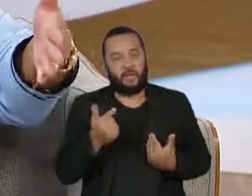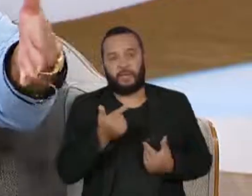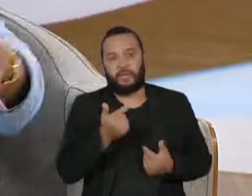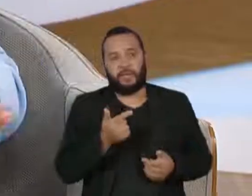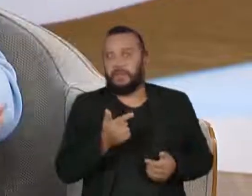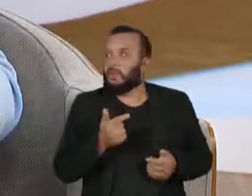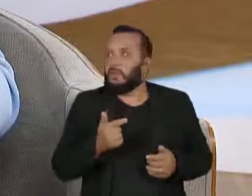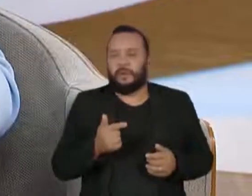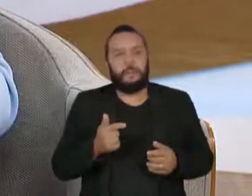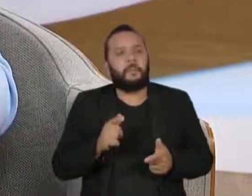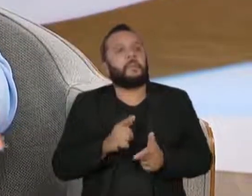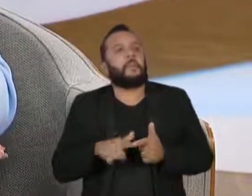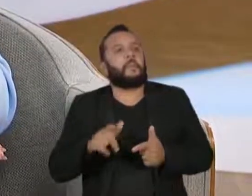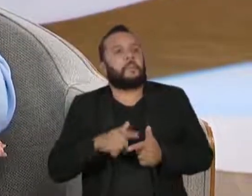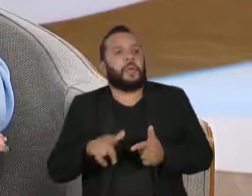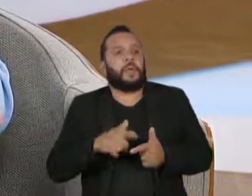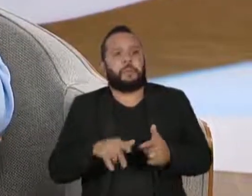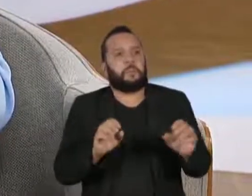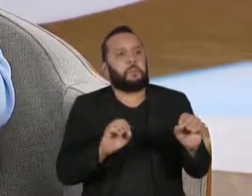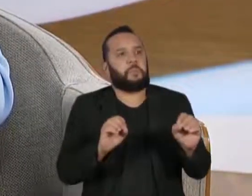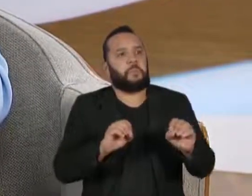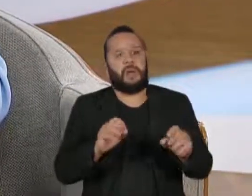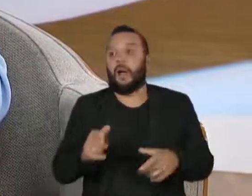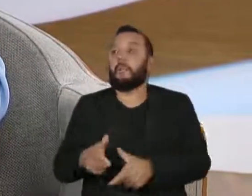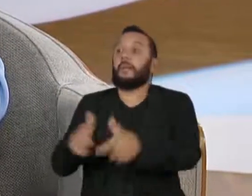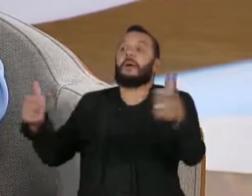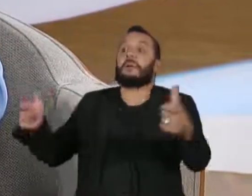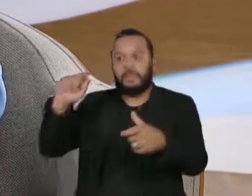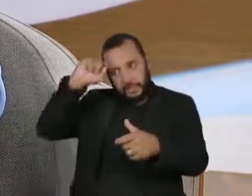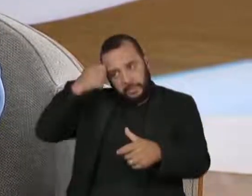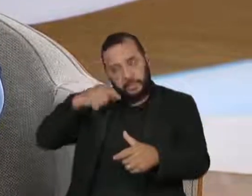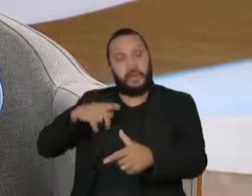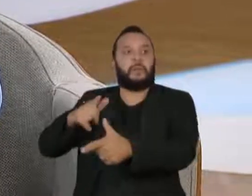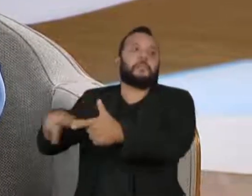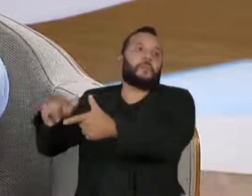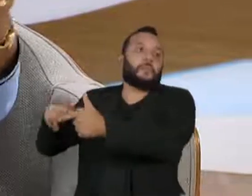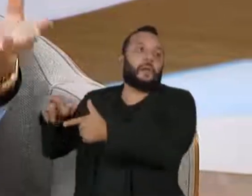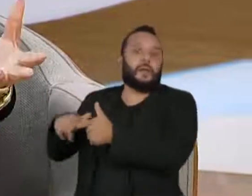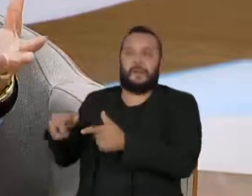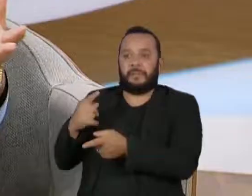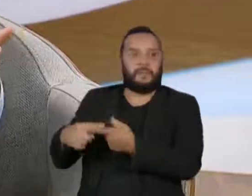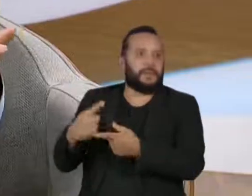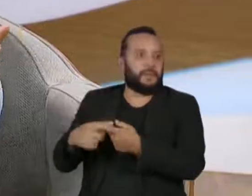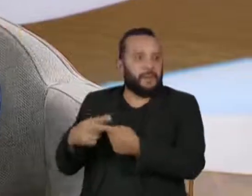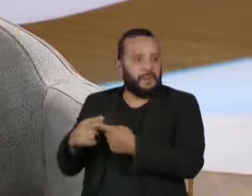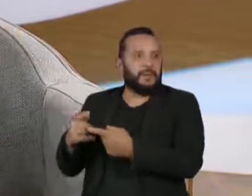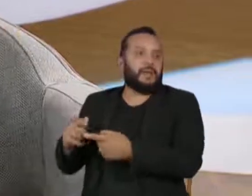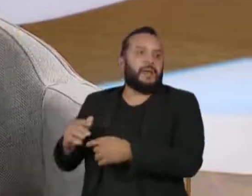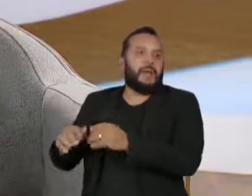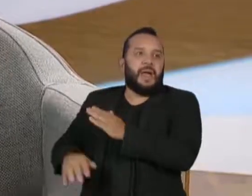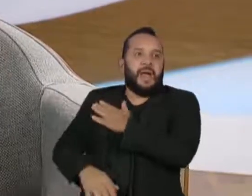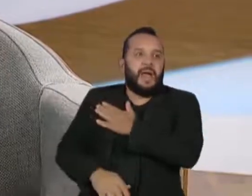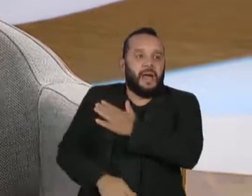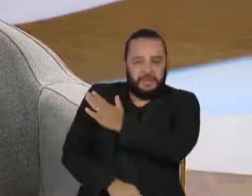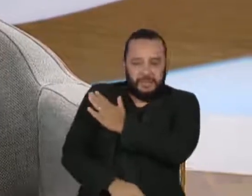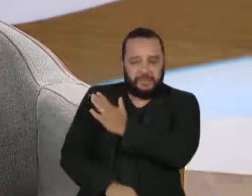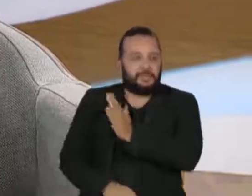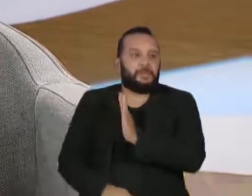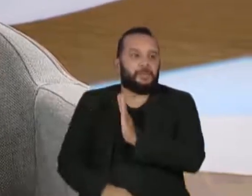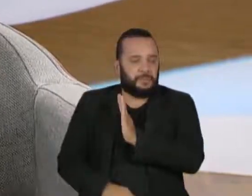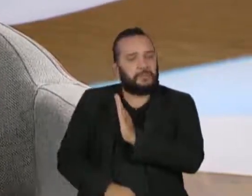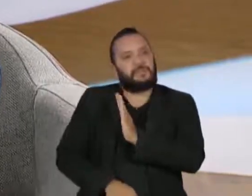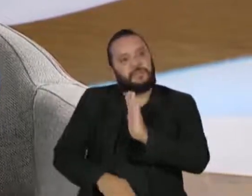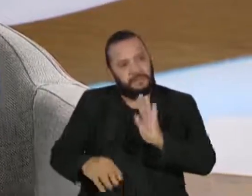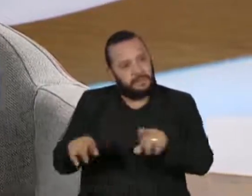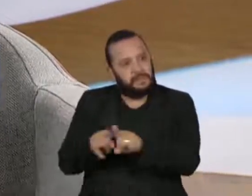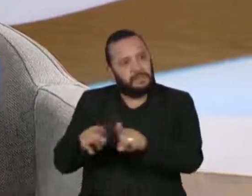que a maioria das pessoas pretas tem nesse país. Eu sou uma preta mestiça, então eu tenho a pele mais